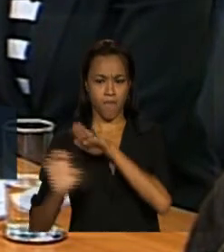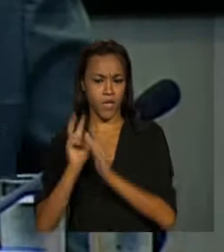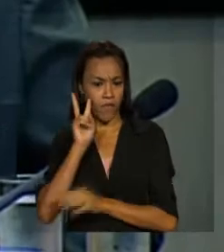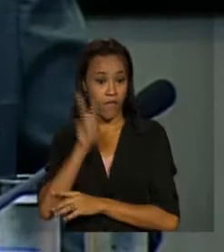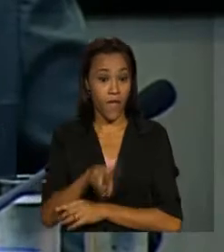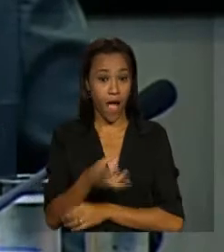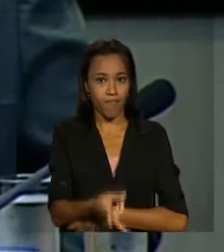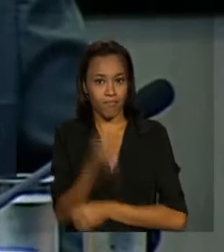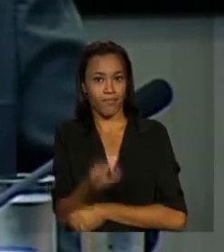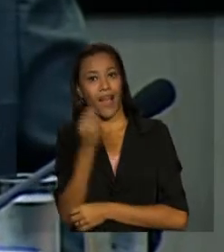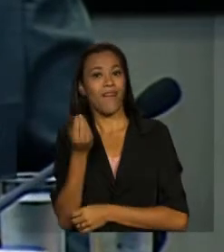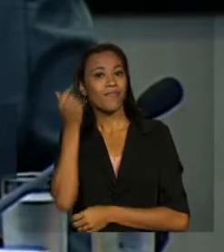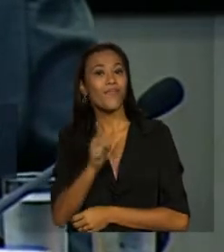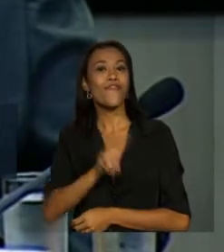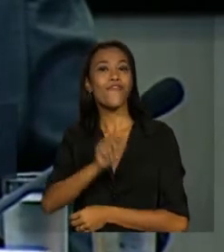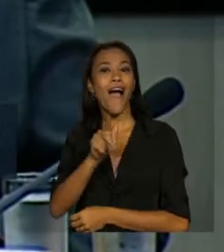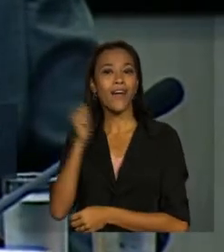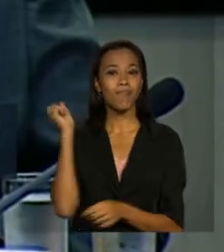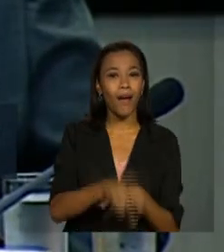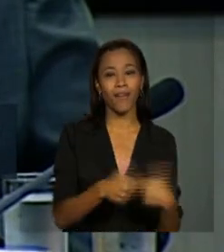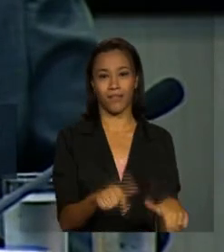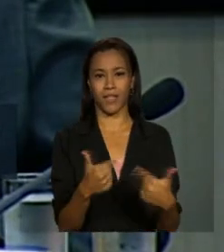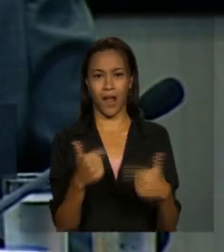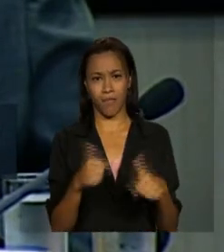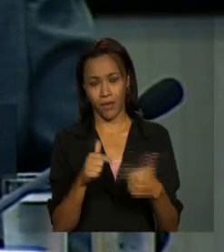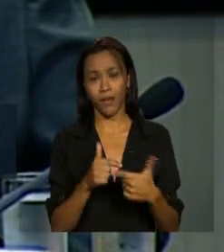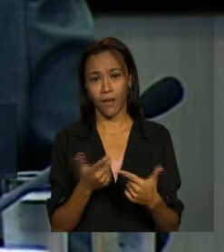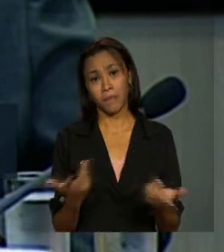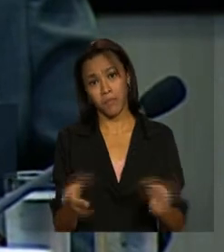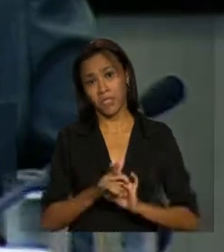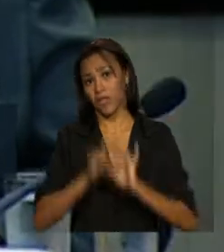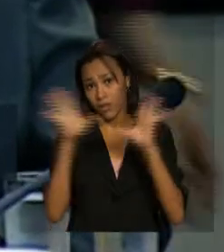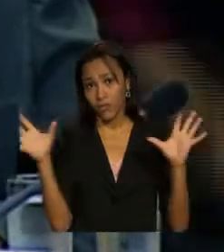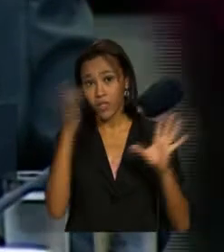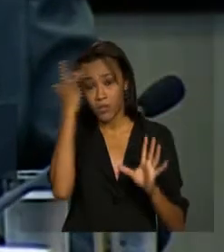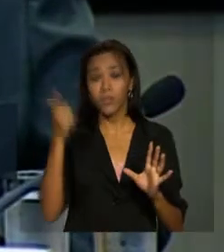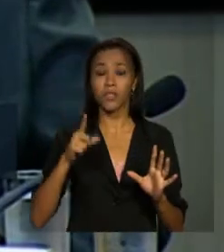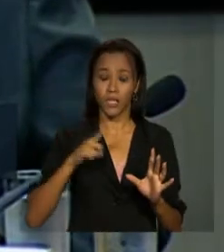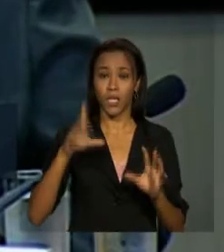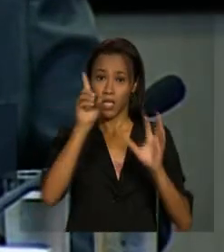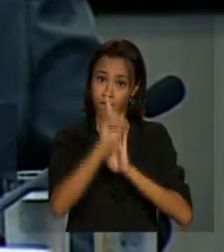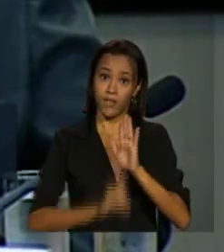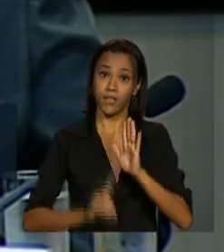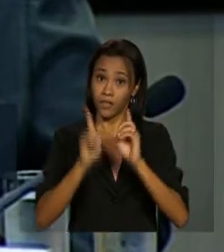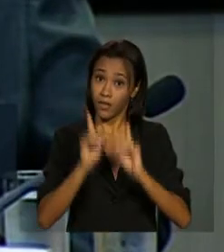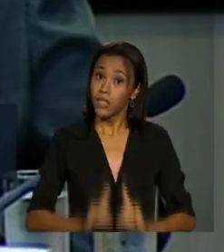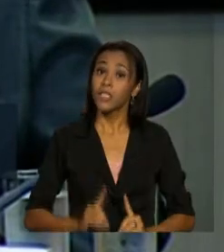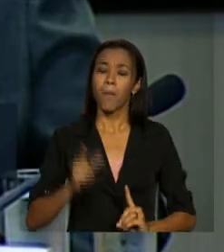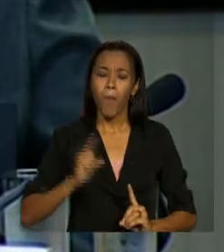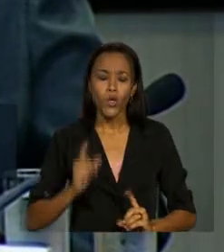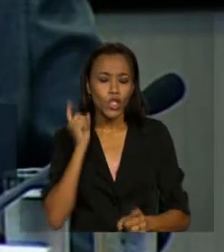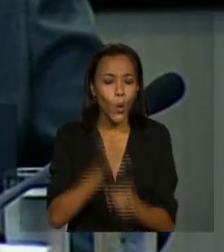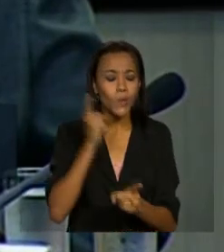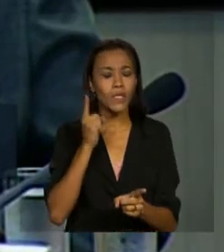justamente captar a vaga, como também a vaga, a captar mão de obra, como também a vaga à disposição para que as pessoas com deficiência possam encontrar ali